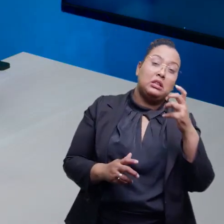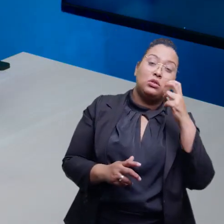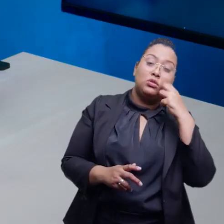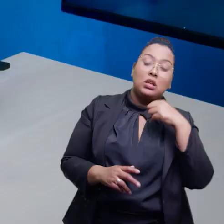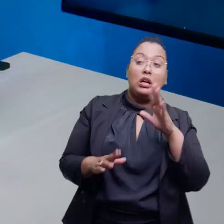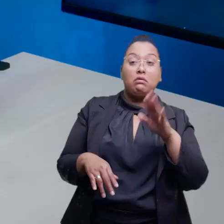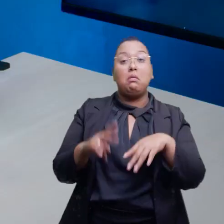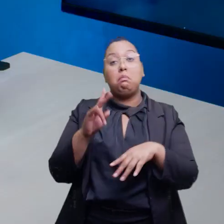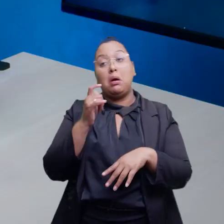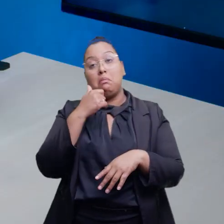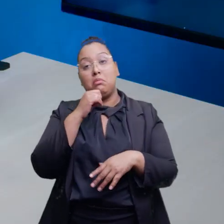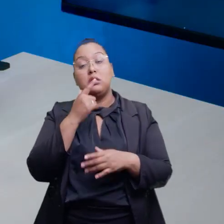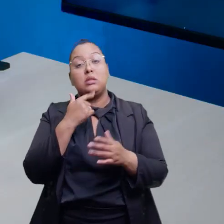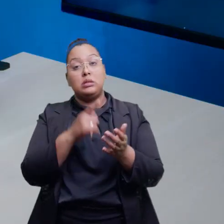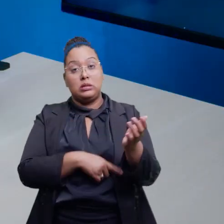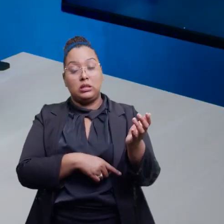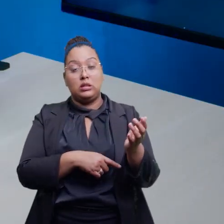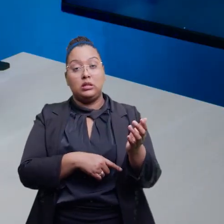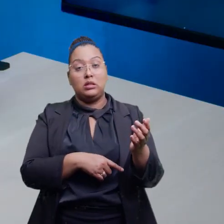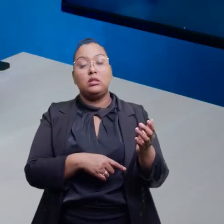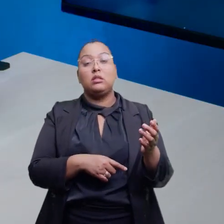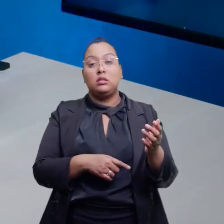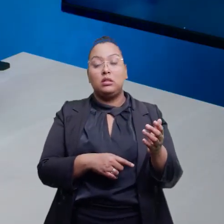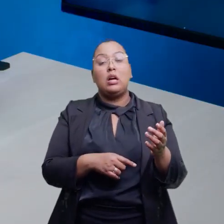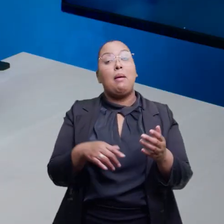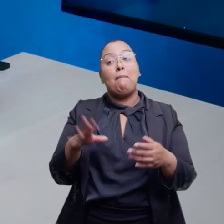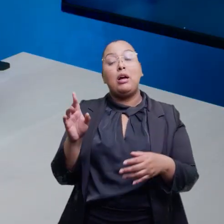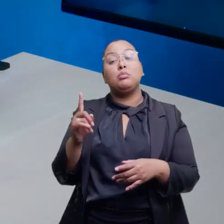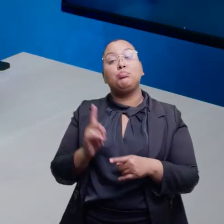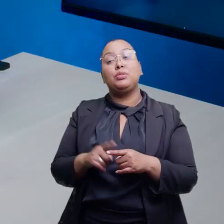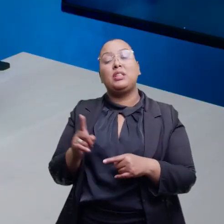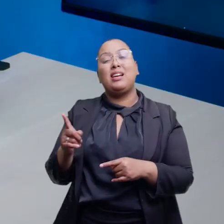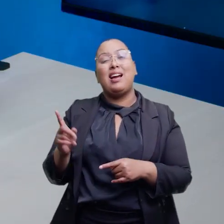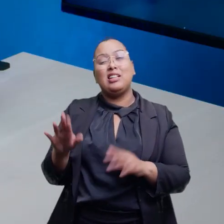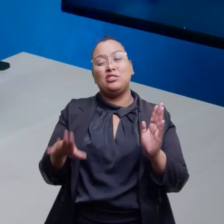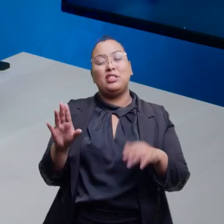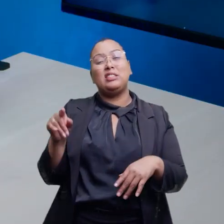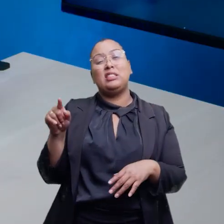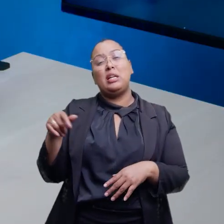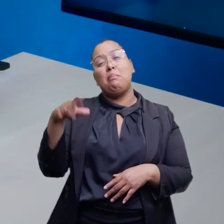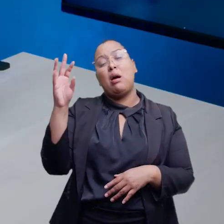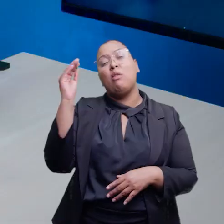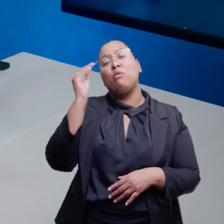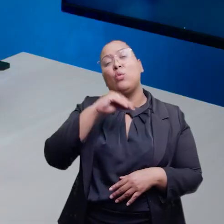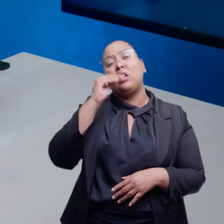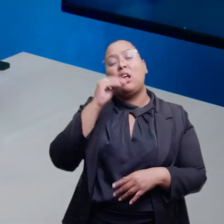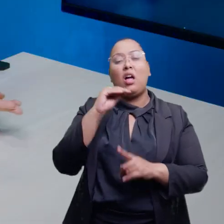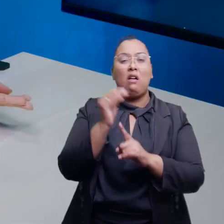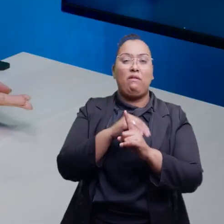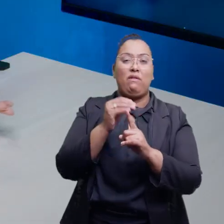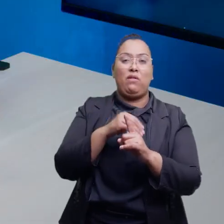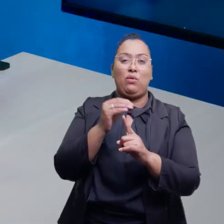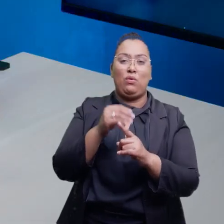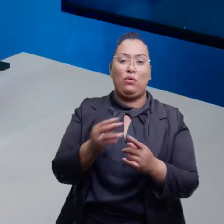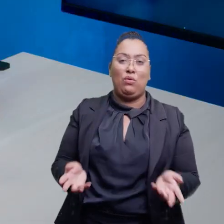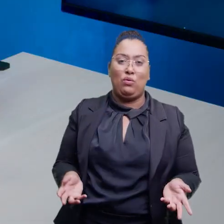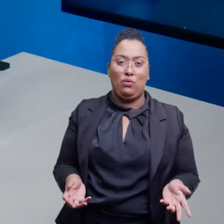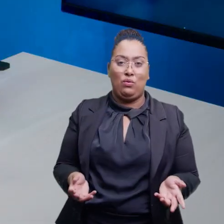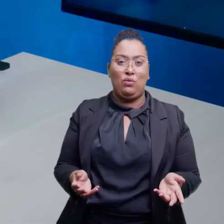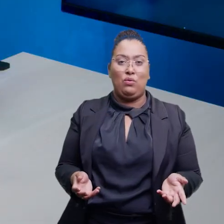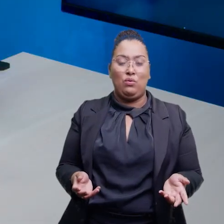pelos pais biológicos. A maioria dos nossos casos são dos pais biológicos, porque são pessoas em situação de vulnerabilidade, a maior parte deles,